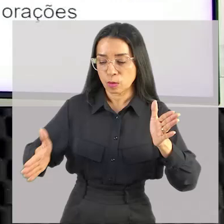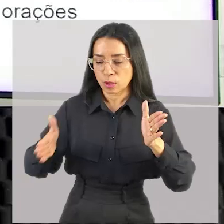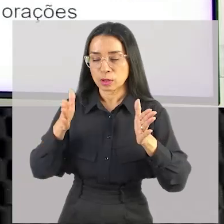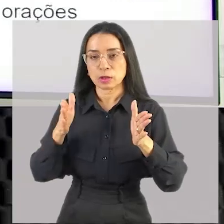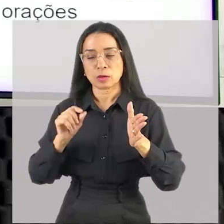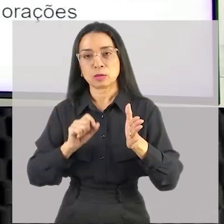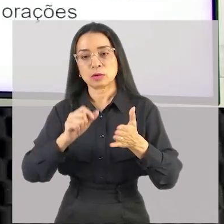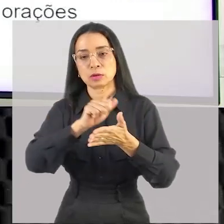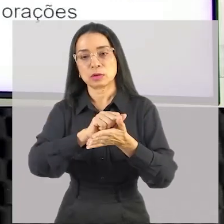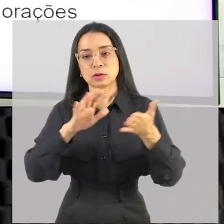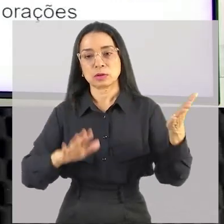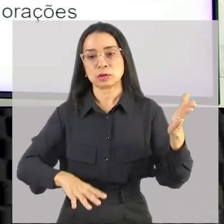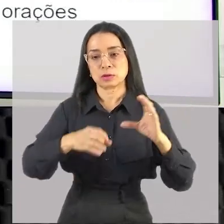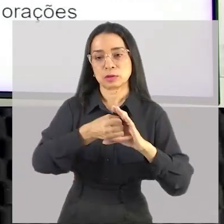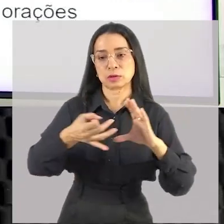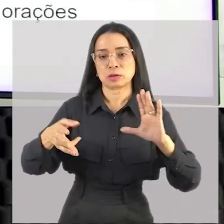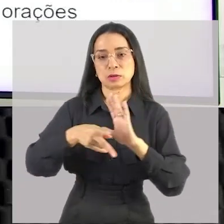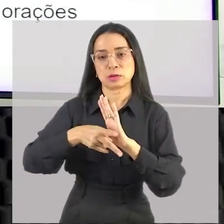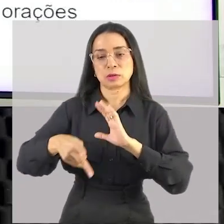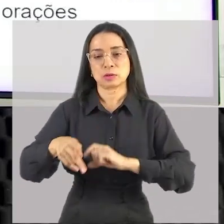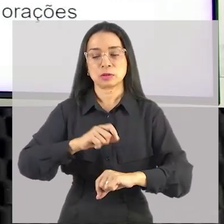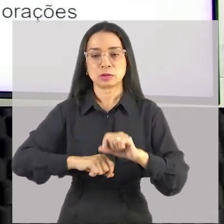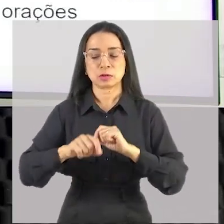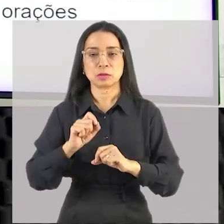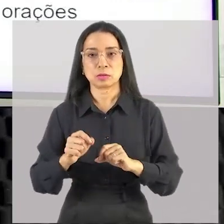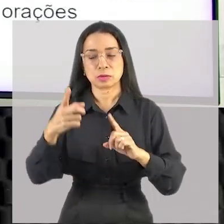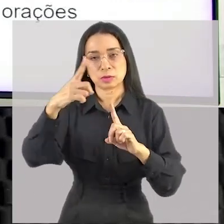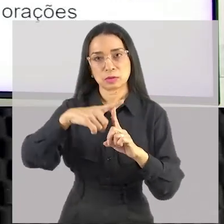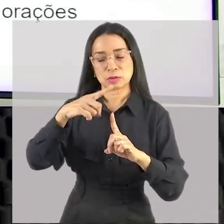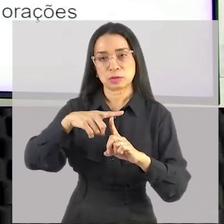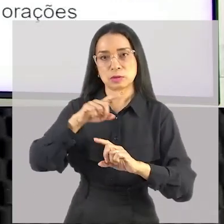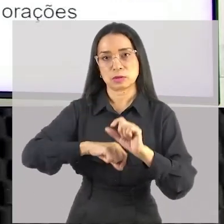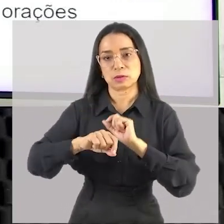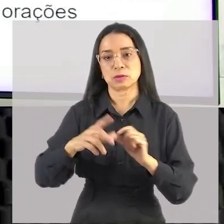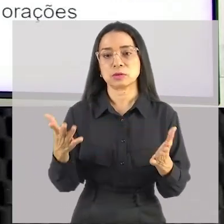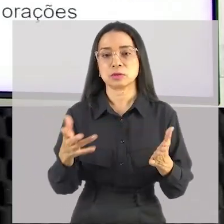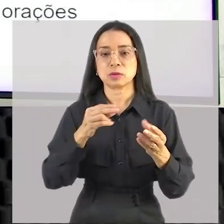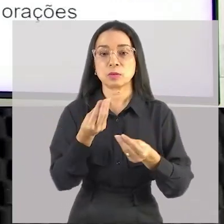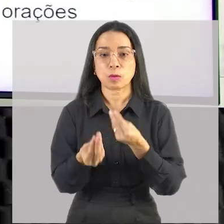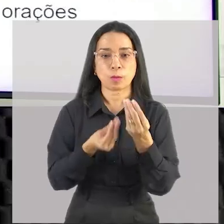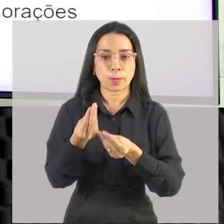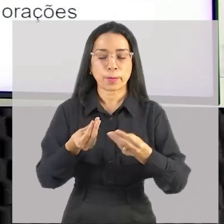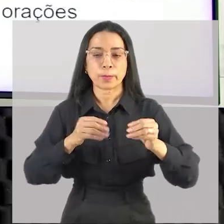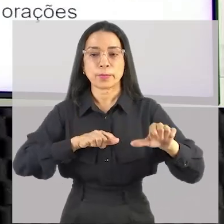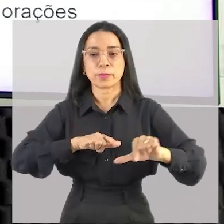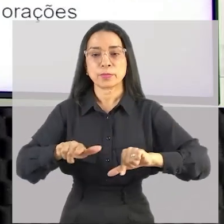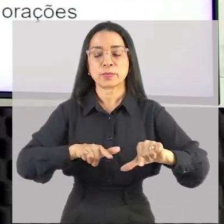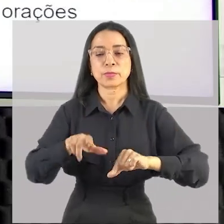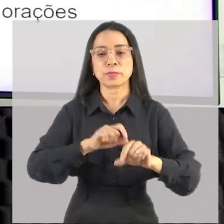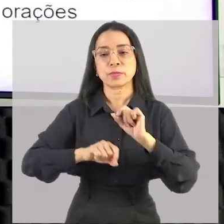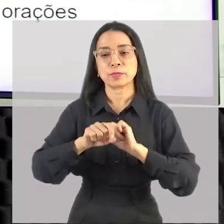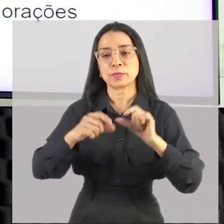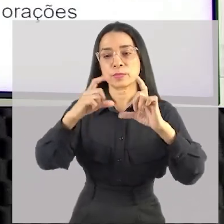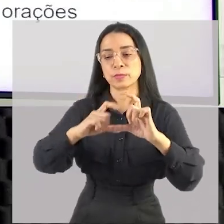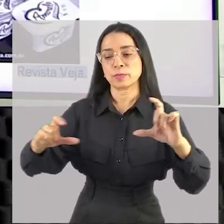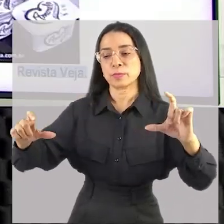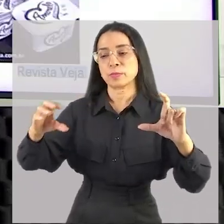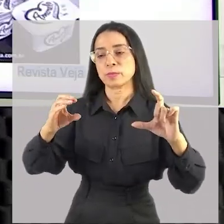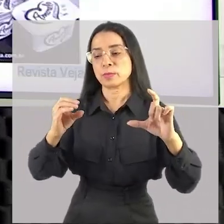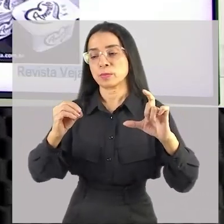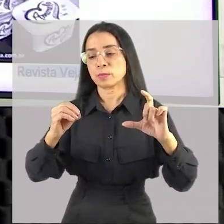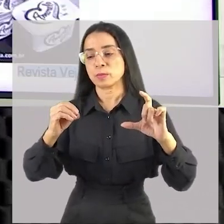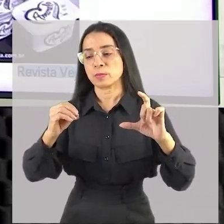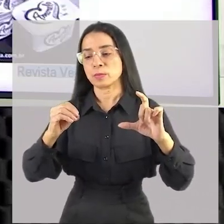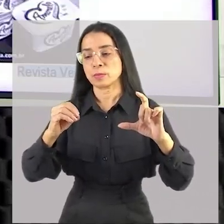atividades e caracteriza esse seu estilo, né? essa sua forma de trabalhar com as orações